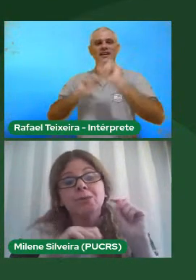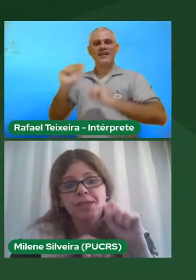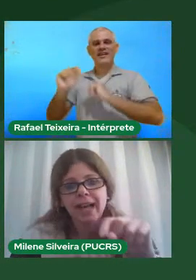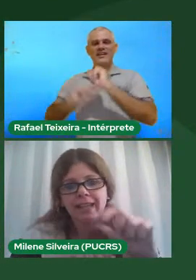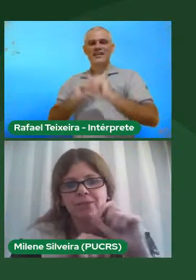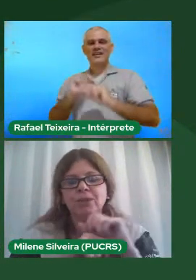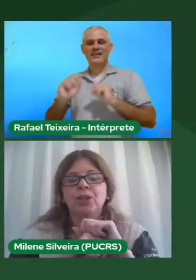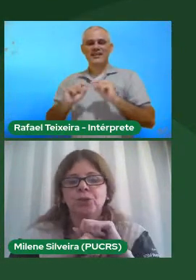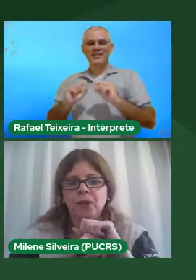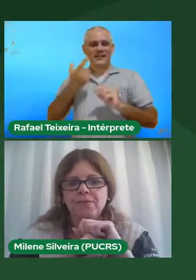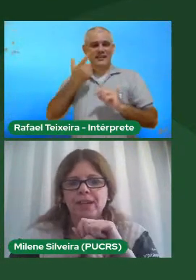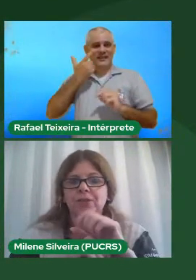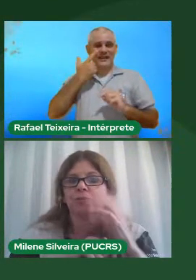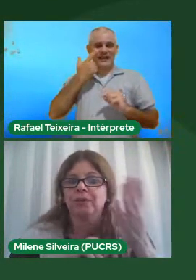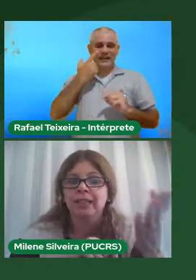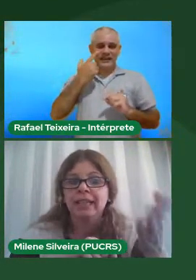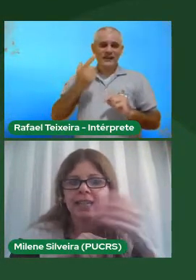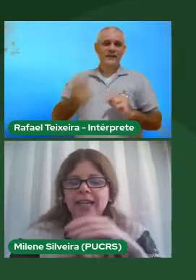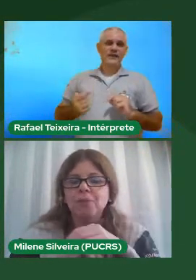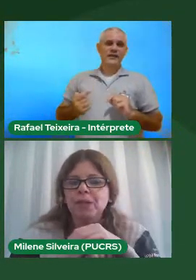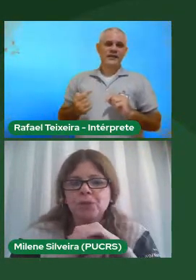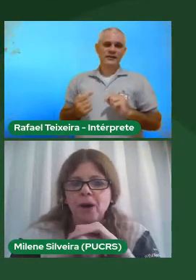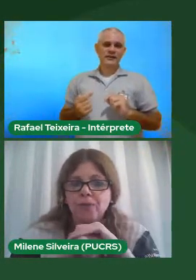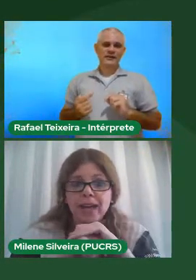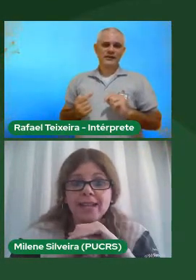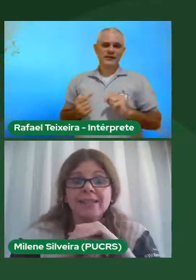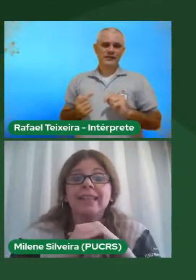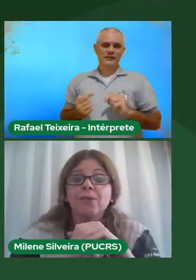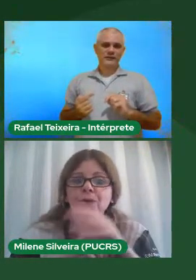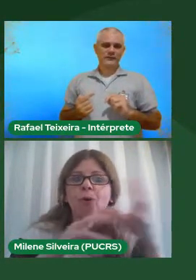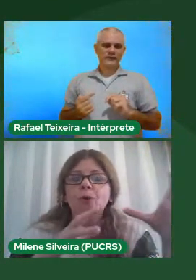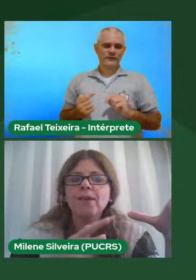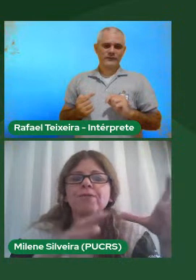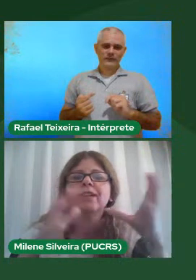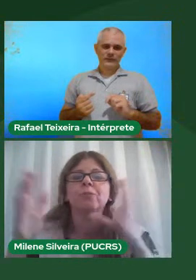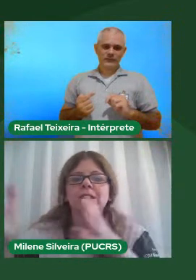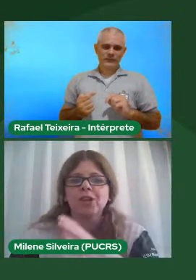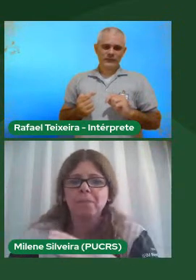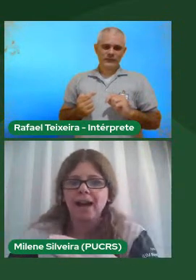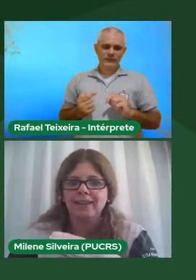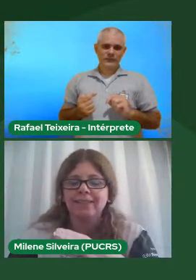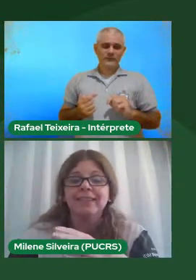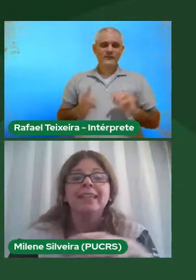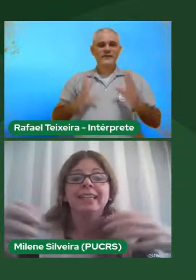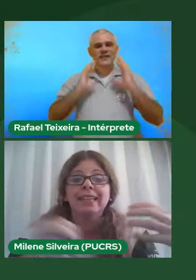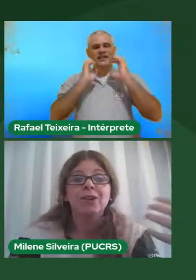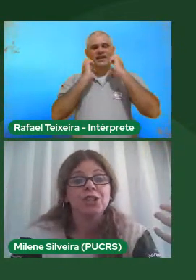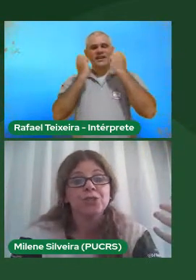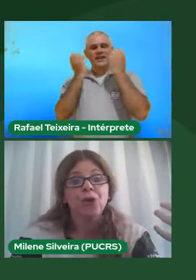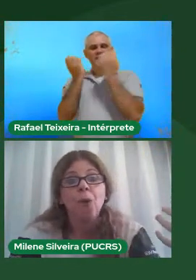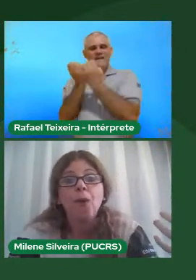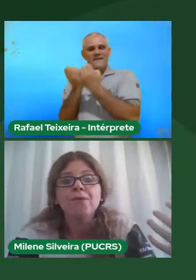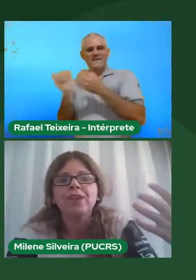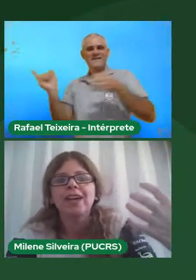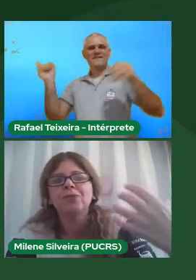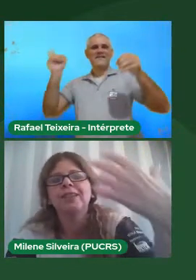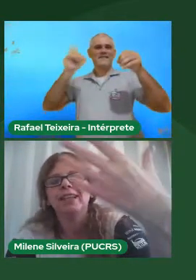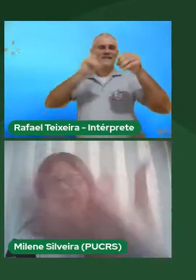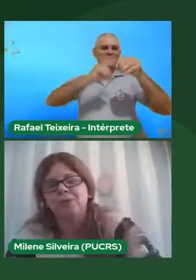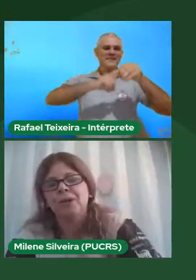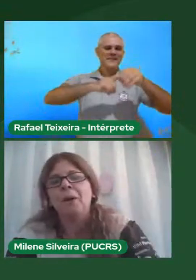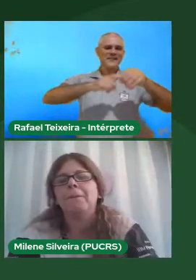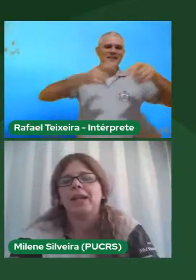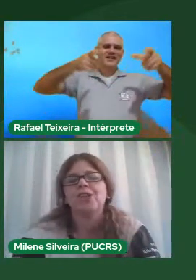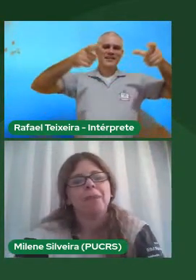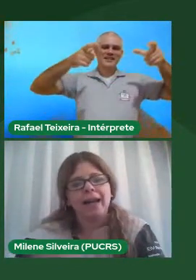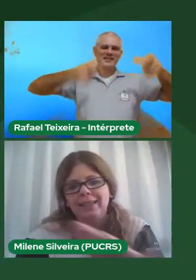pessoas não saiam do evento. O que, que o pessoal fez? Levou o evento para a Chapada. Então, a gente foi o evento